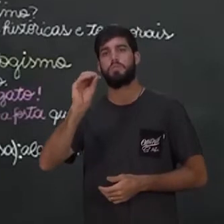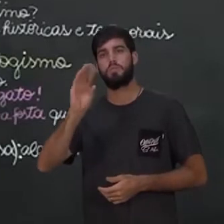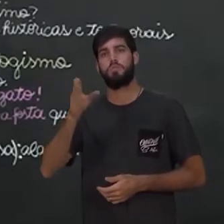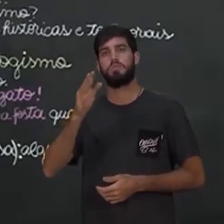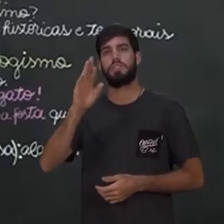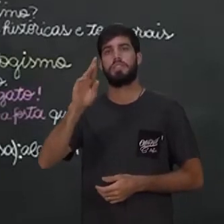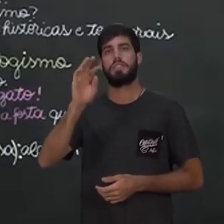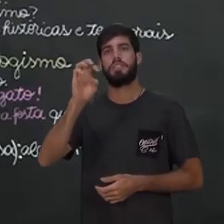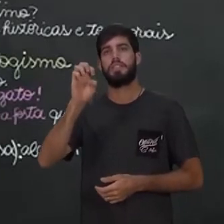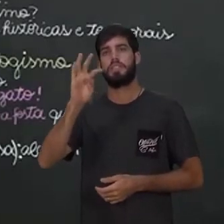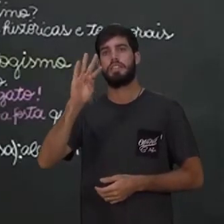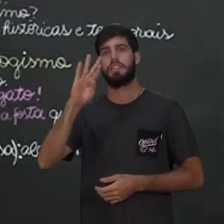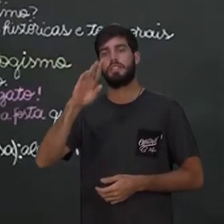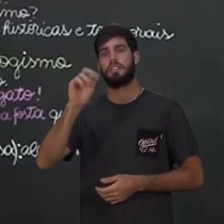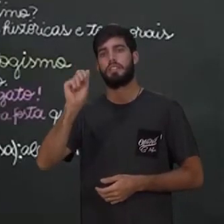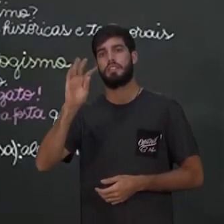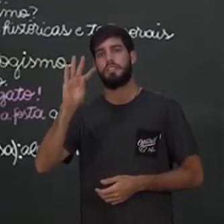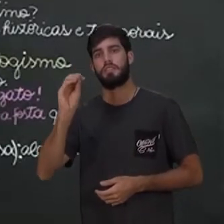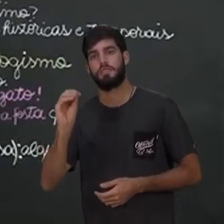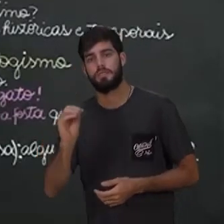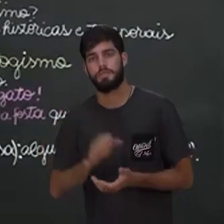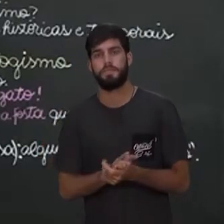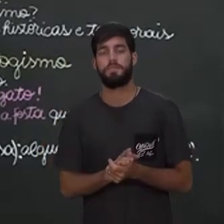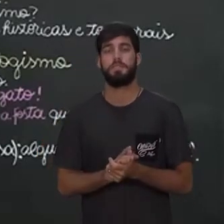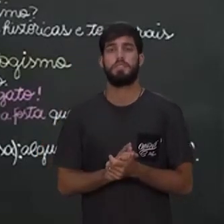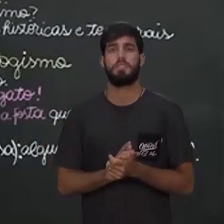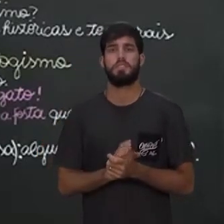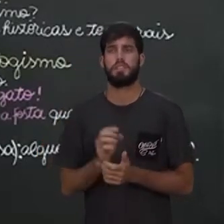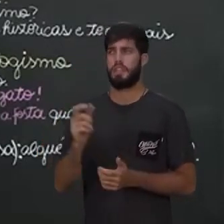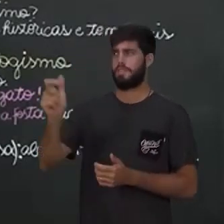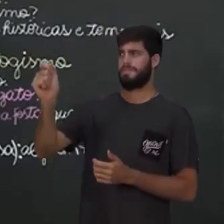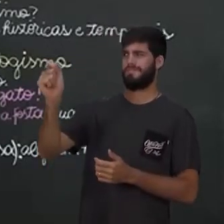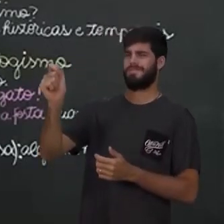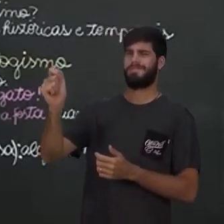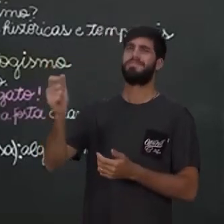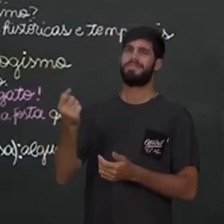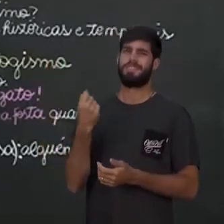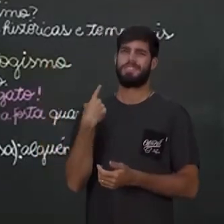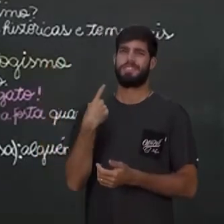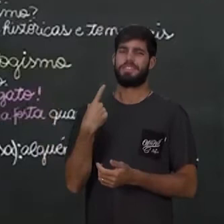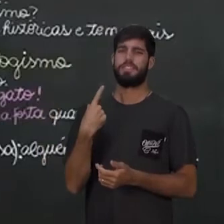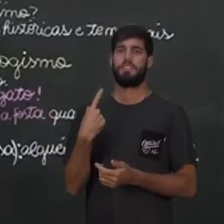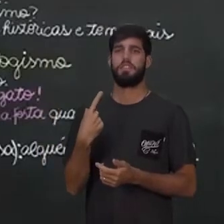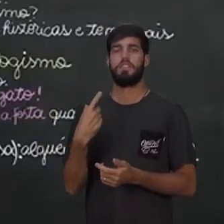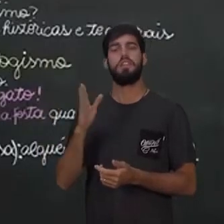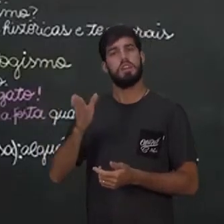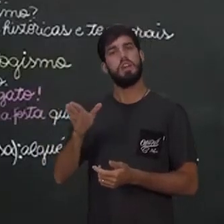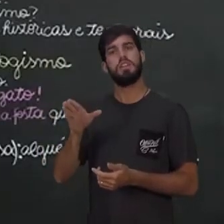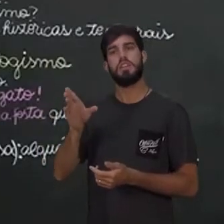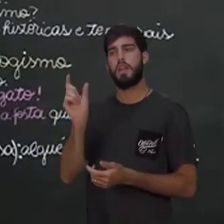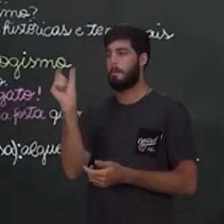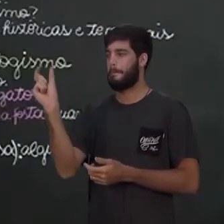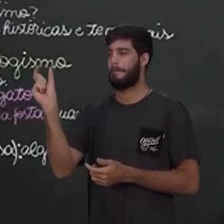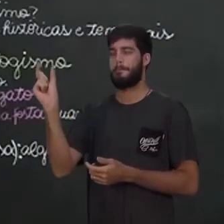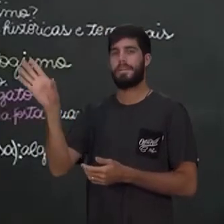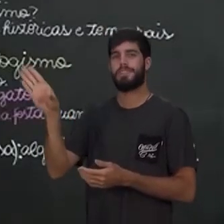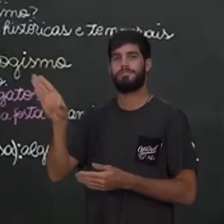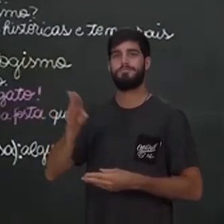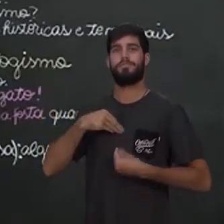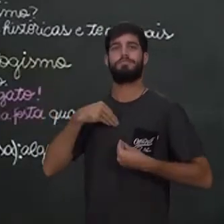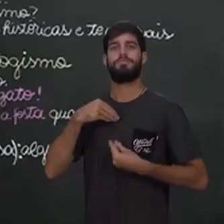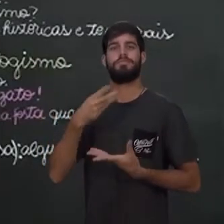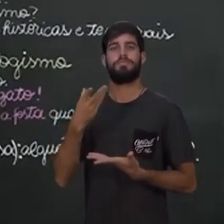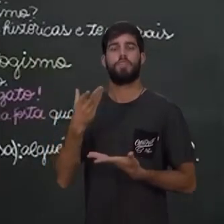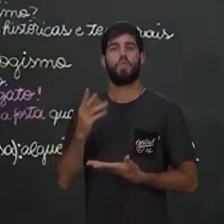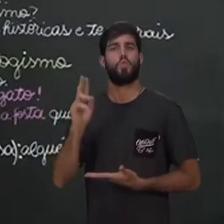pede para você tirar um autorretrato? Se você tira o seu autorretrato, vai ficar um tanto estranho, né? Porque a gente já aceitou, já inseriu essa